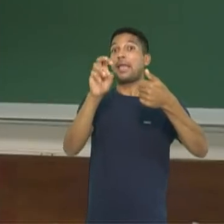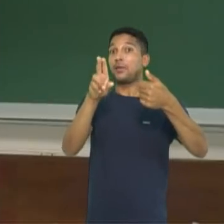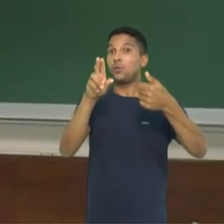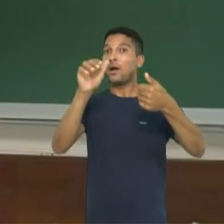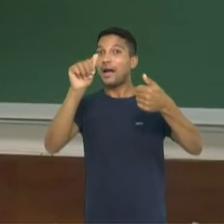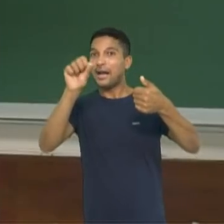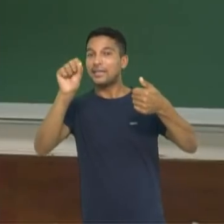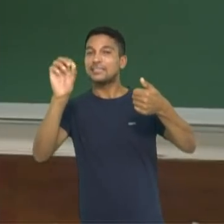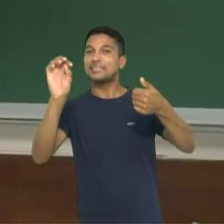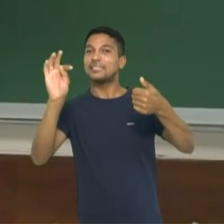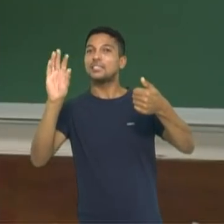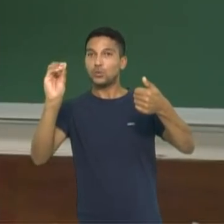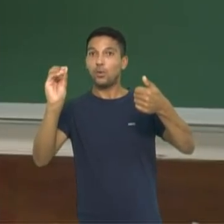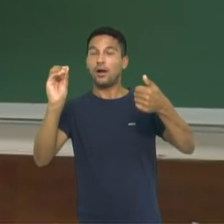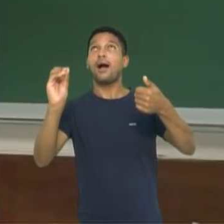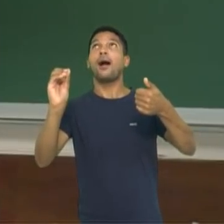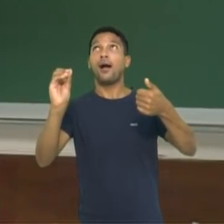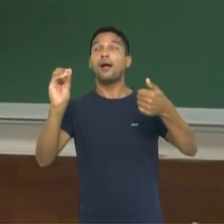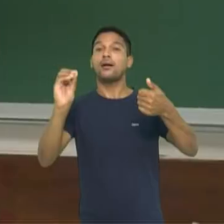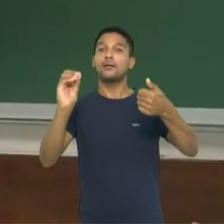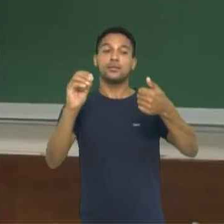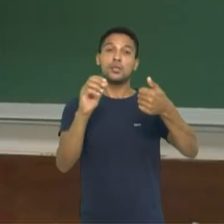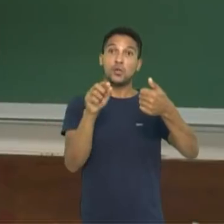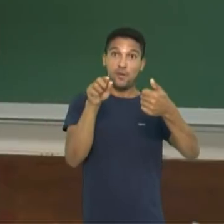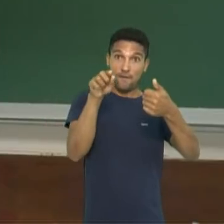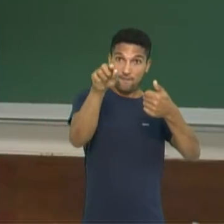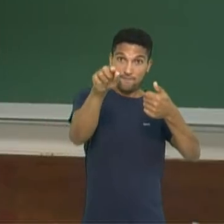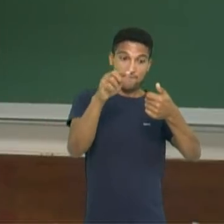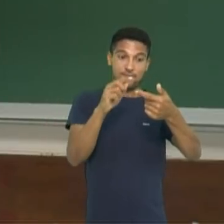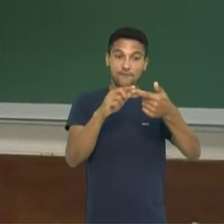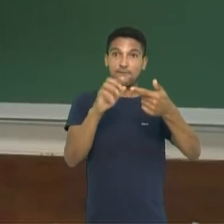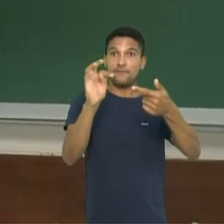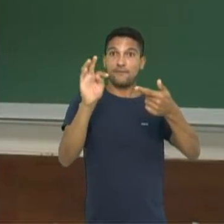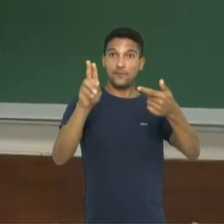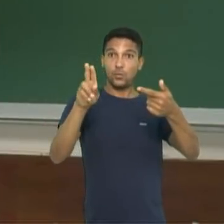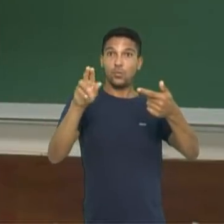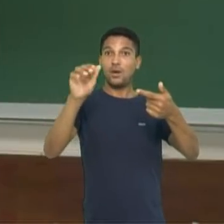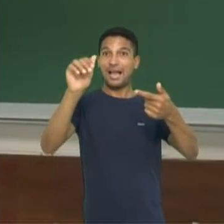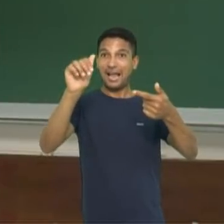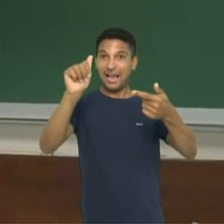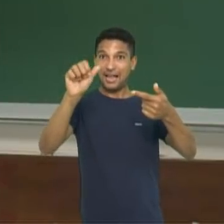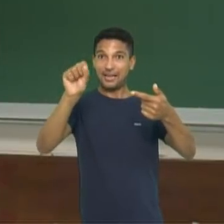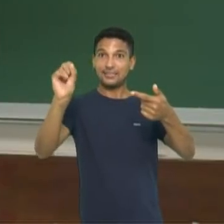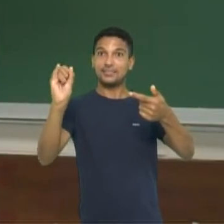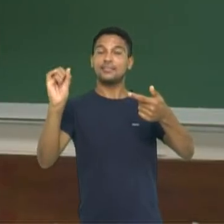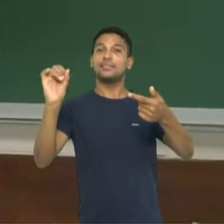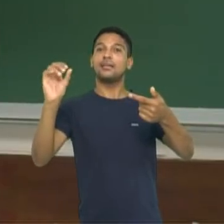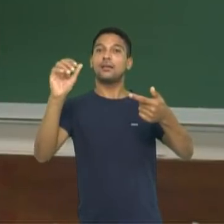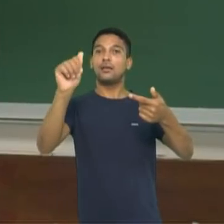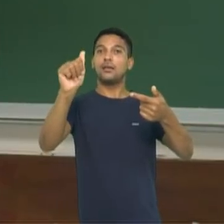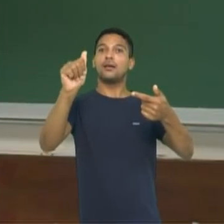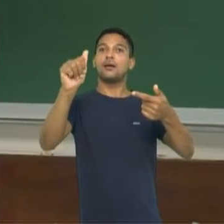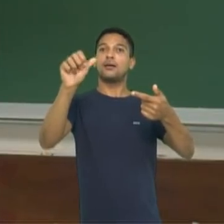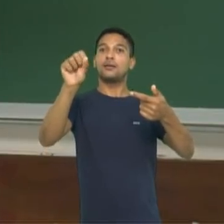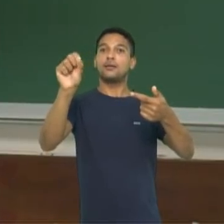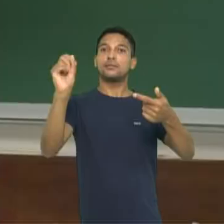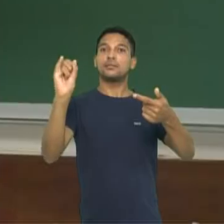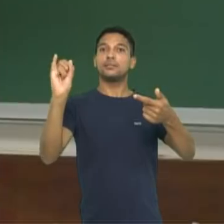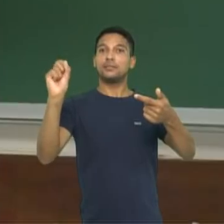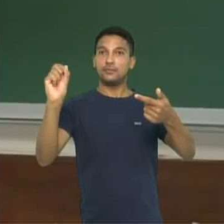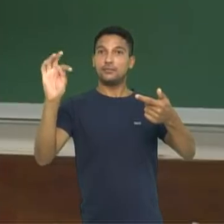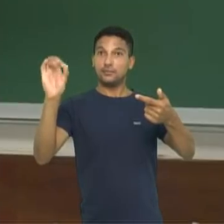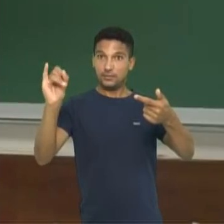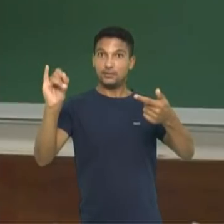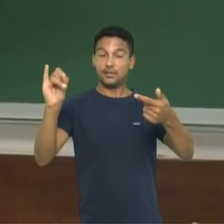verbo, né? E aí nós temos também os tempos, passado, presente e futuro. Vocês se lembram do futuro? Né? No futuro, como será que